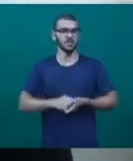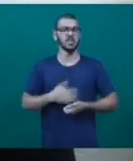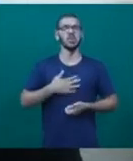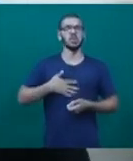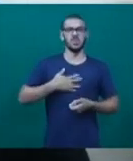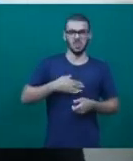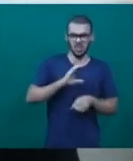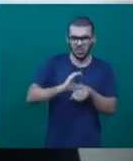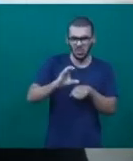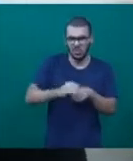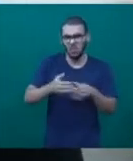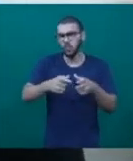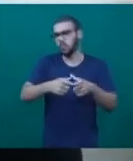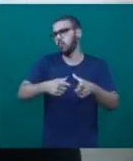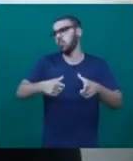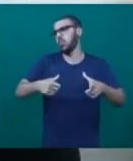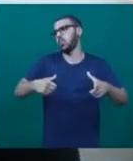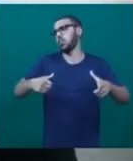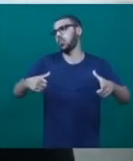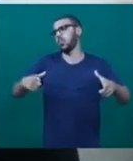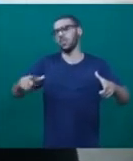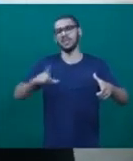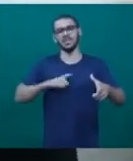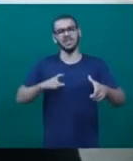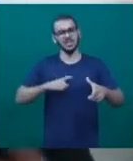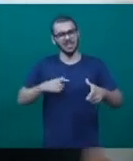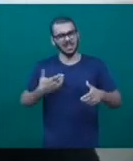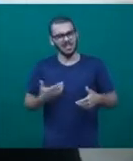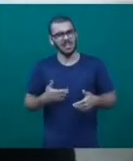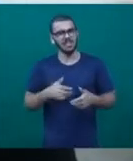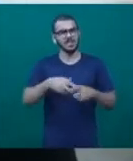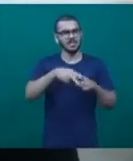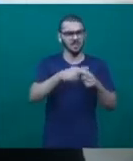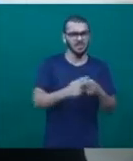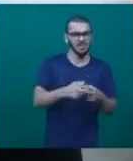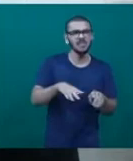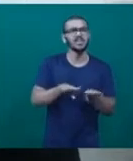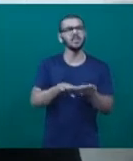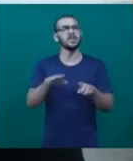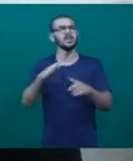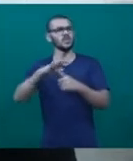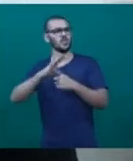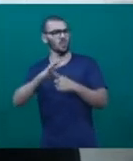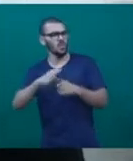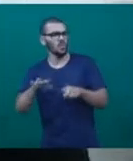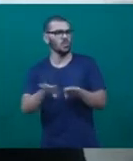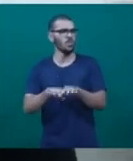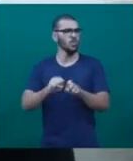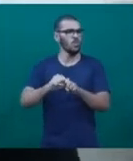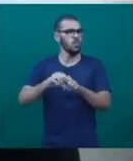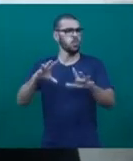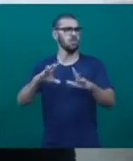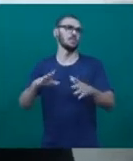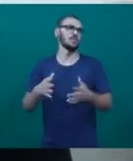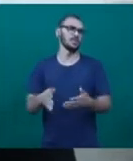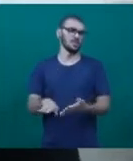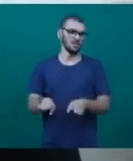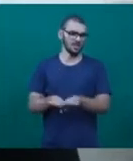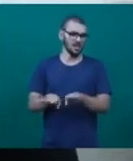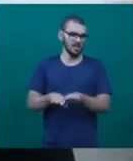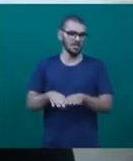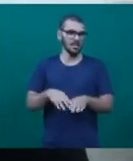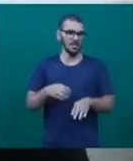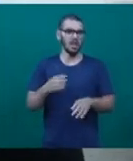ele ensina várias, a todas as áreas da mecânica, desde a suspensão até motor, combustão, carburação e tudo. Então é um curso